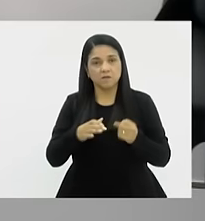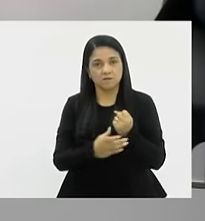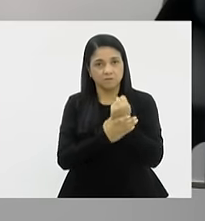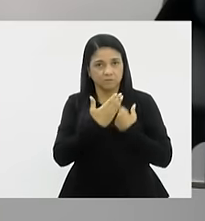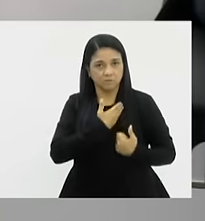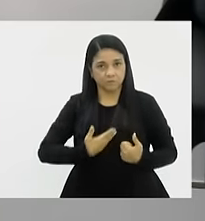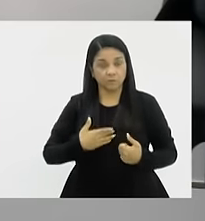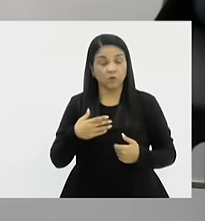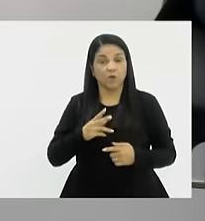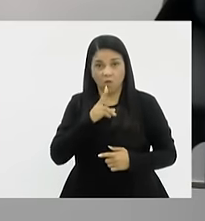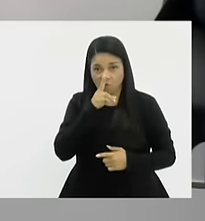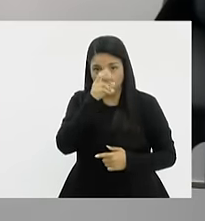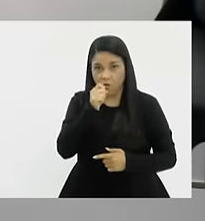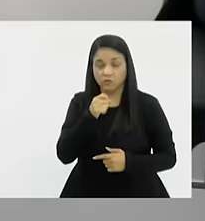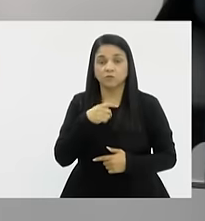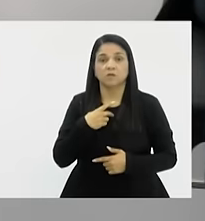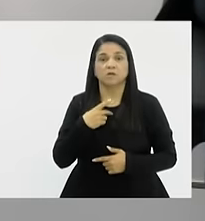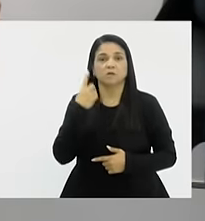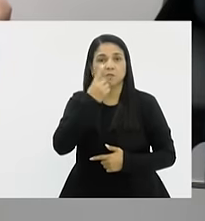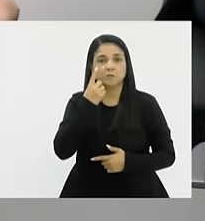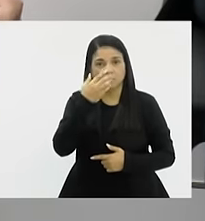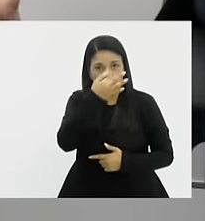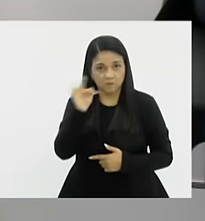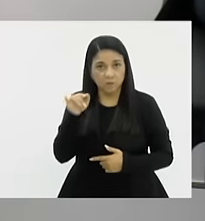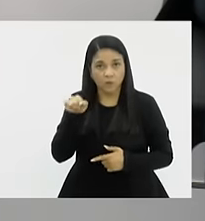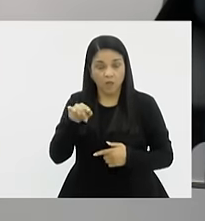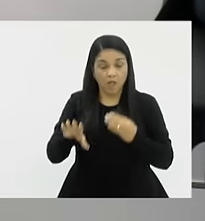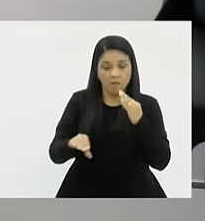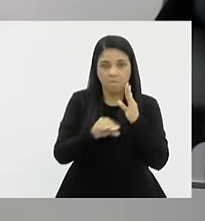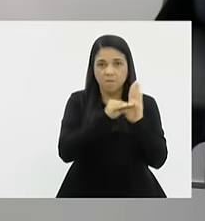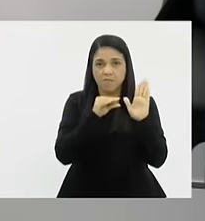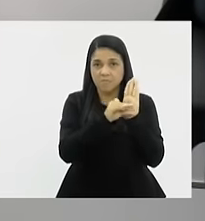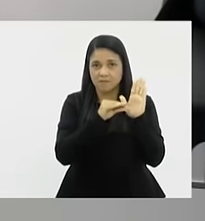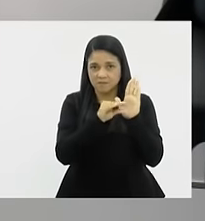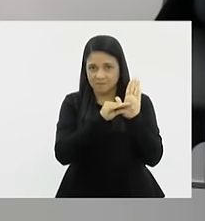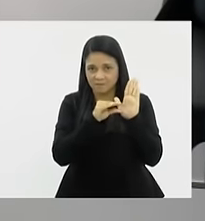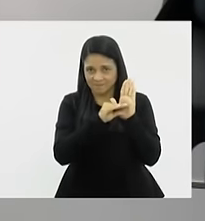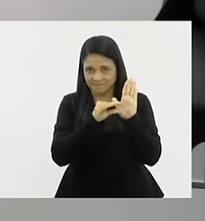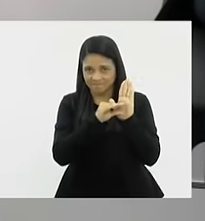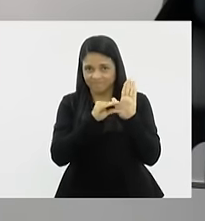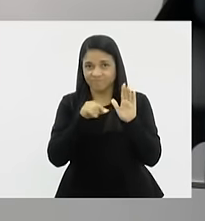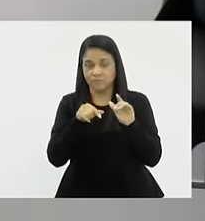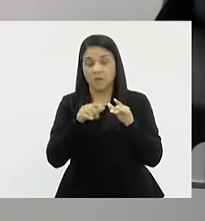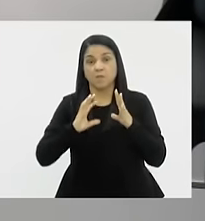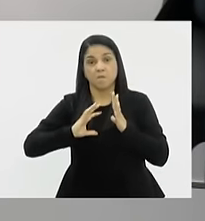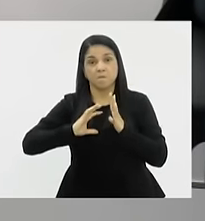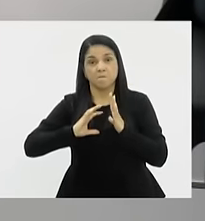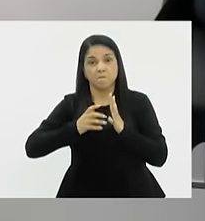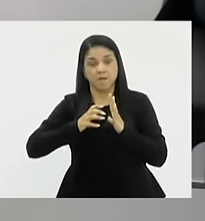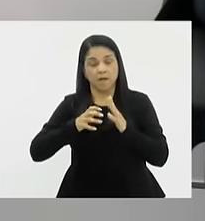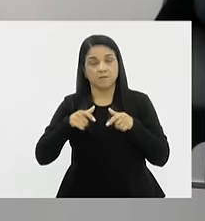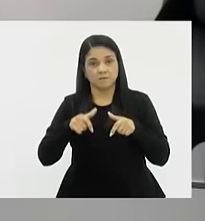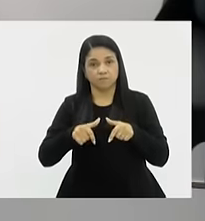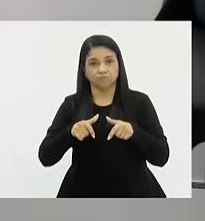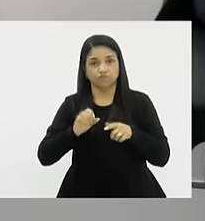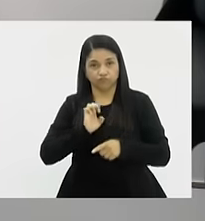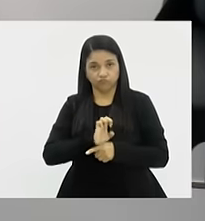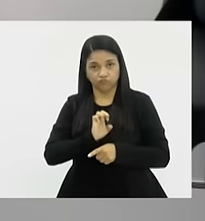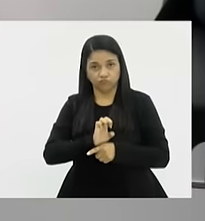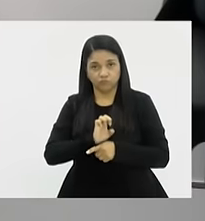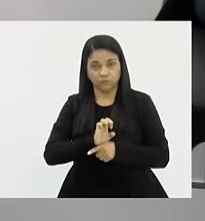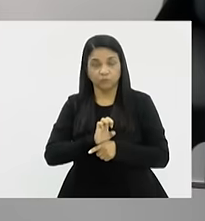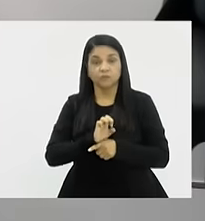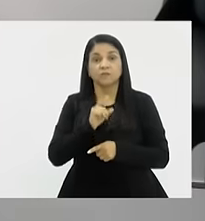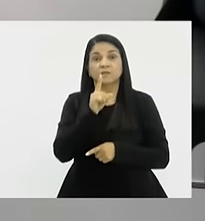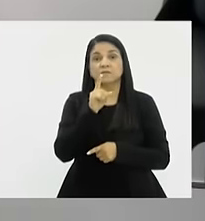federal é o quê? O investimento de emendas. Então, na minha bancada do Estado,